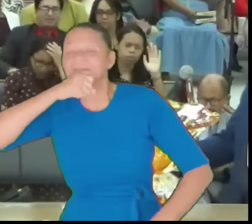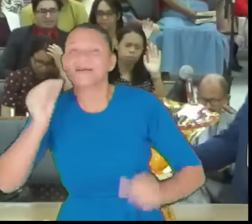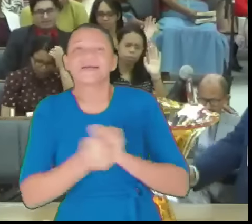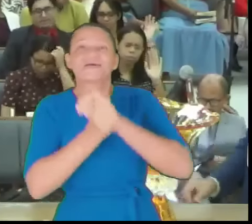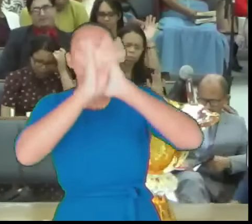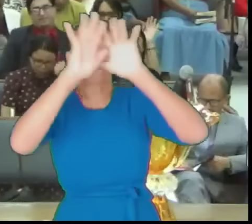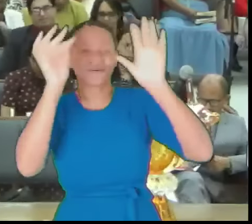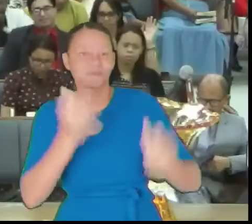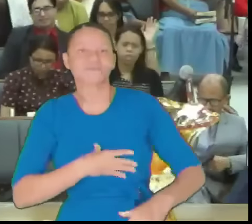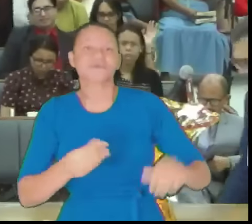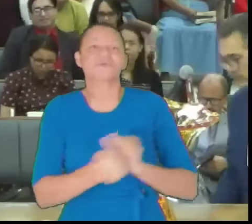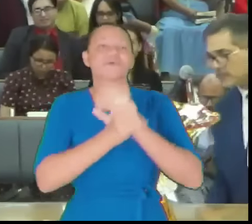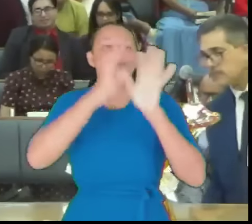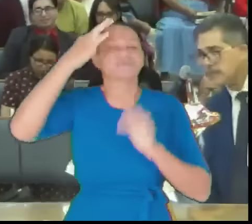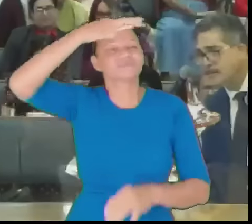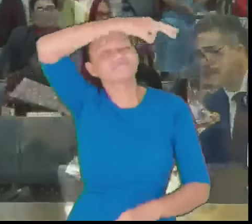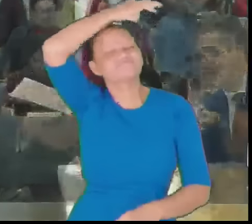Espírito Santo. Aleluia!